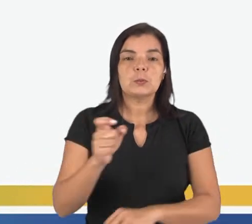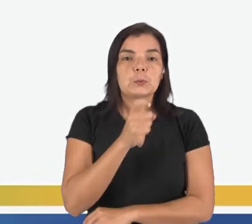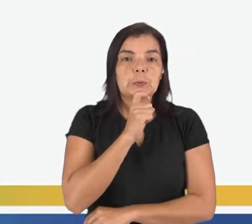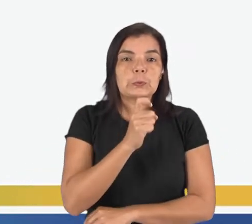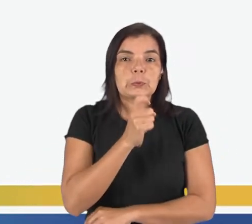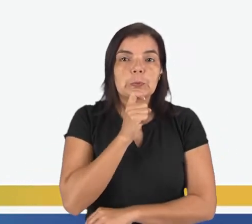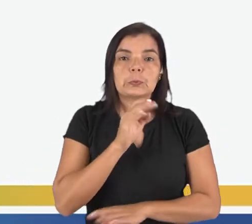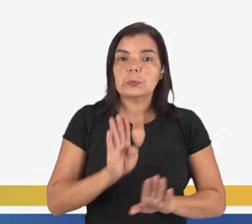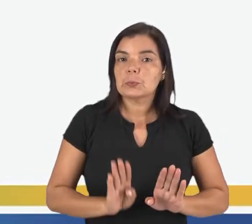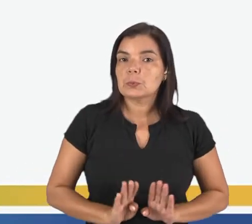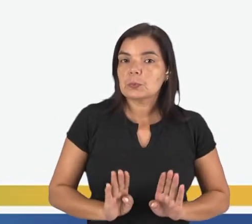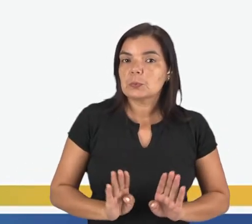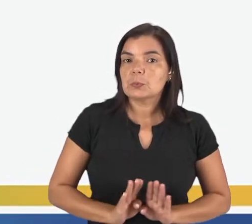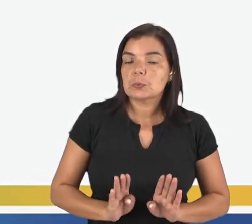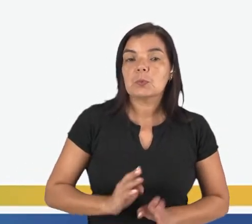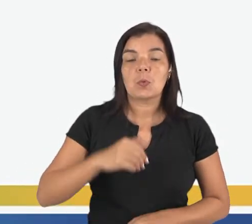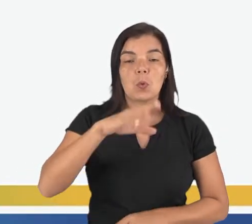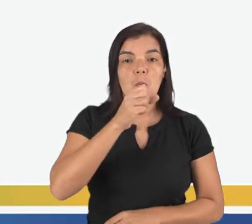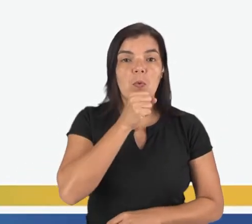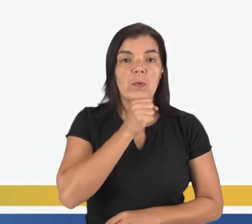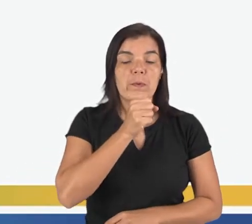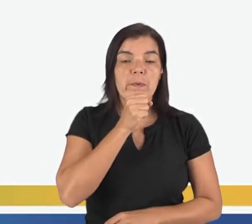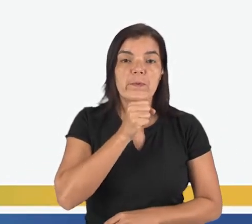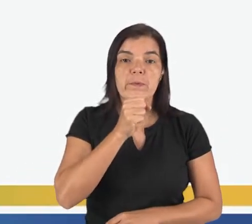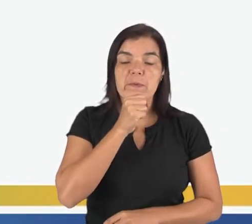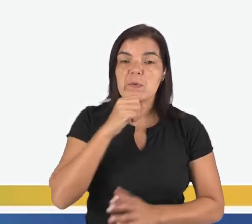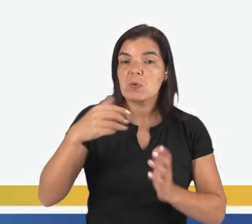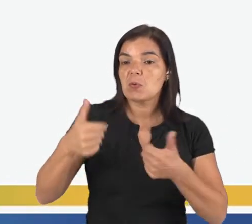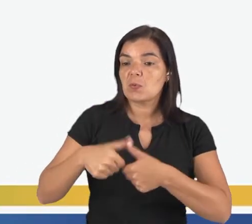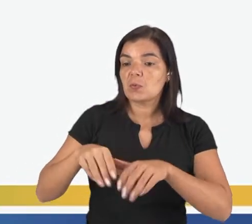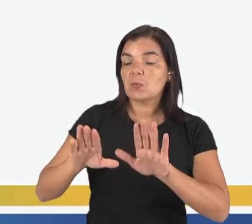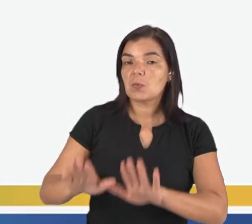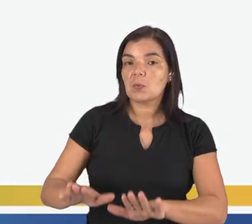passando fome. Os mais velhos ficavam aí até